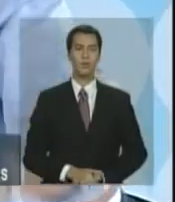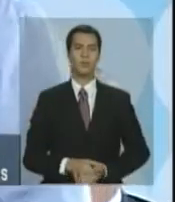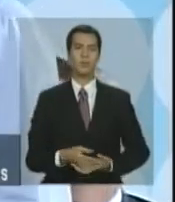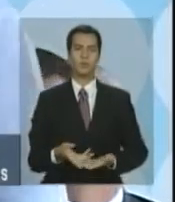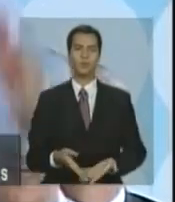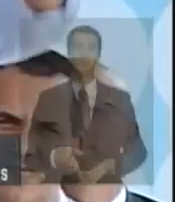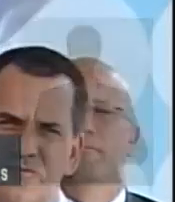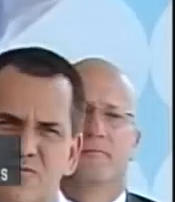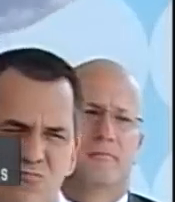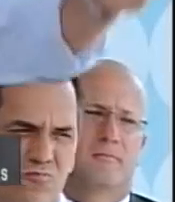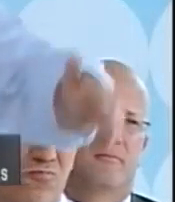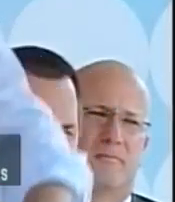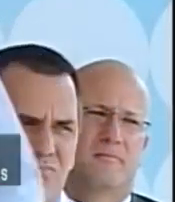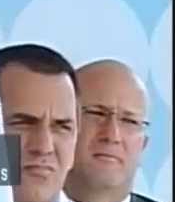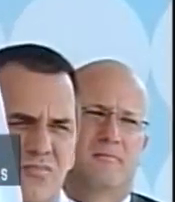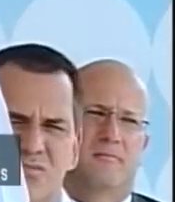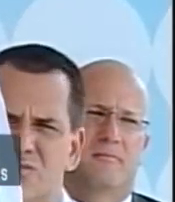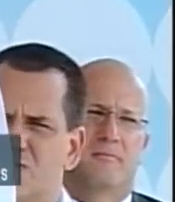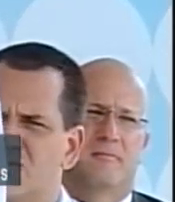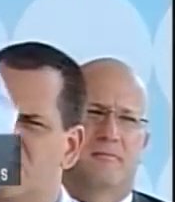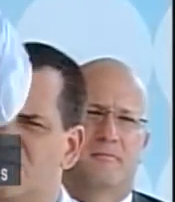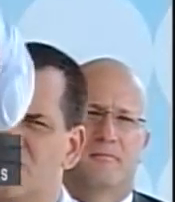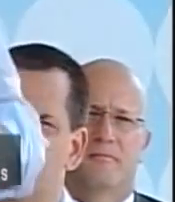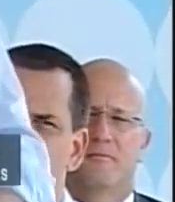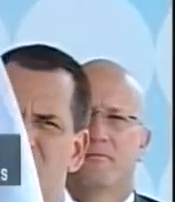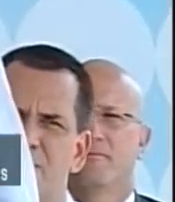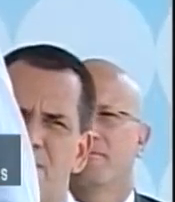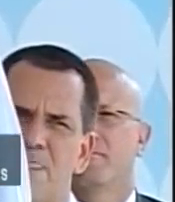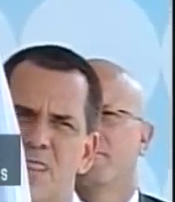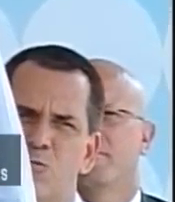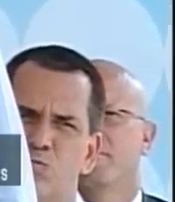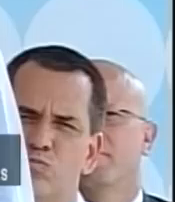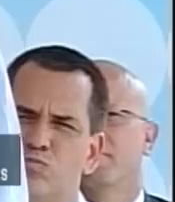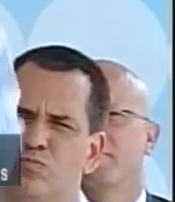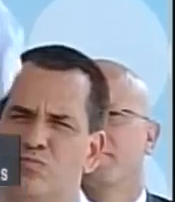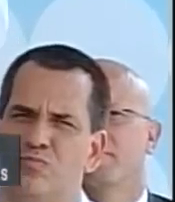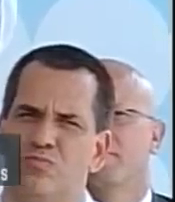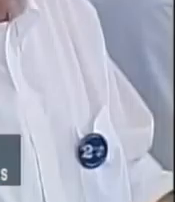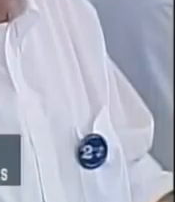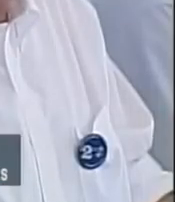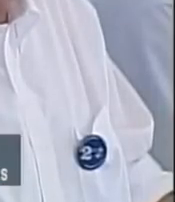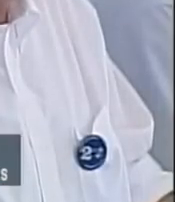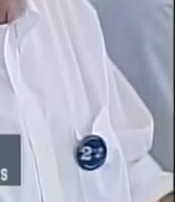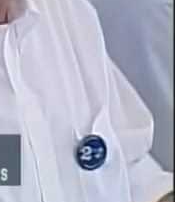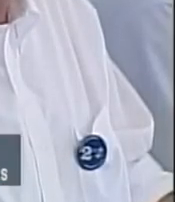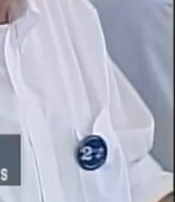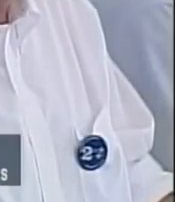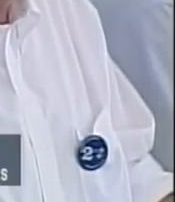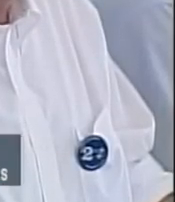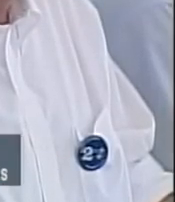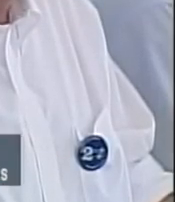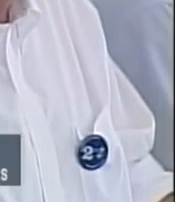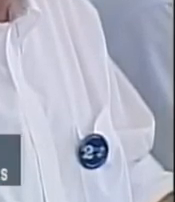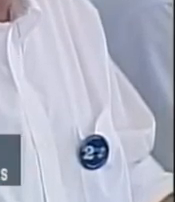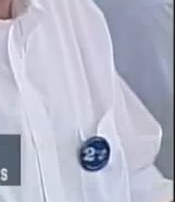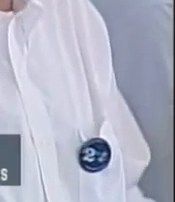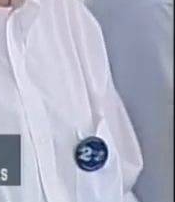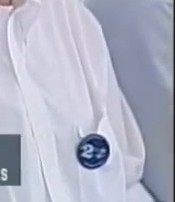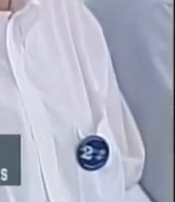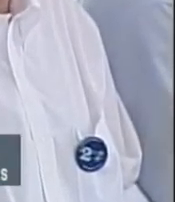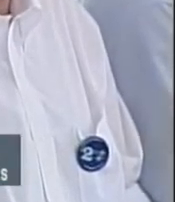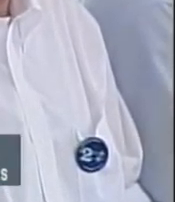meus parabéns por mais essa clínica da família. É um orgulho ter você como prefeito, é um orgulho ver um administrador da tua